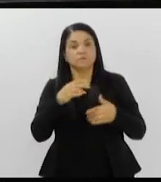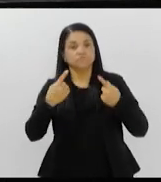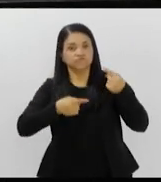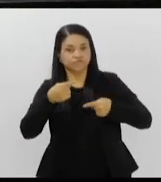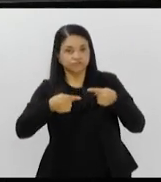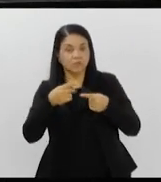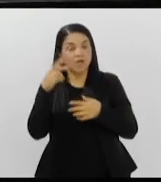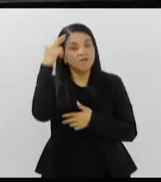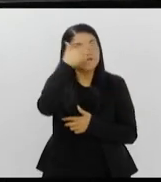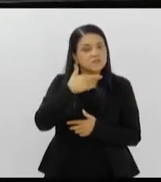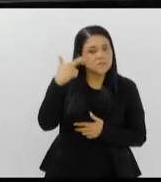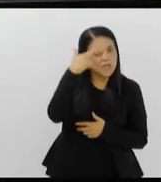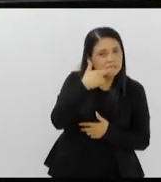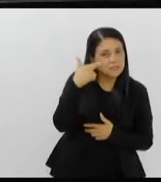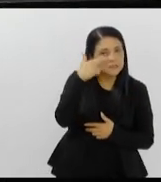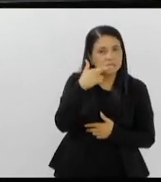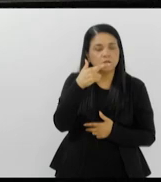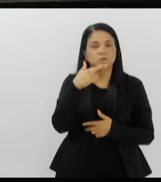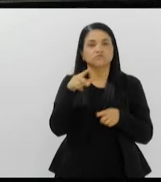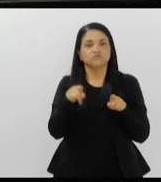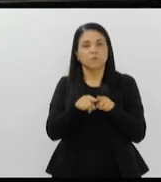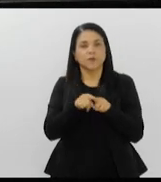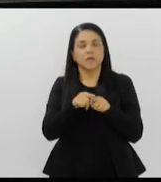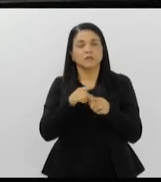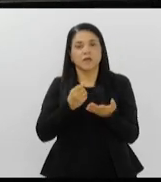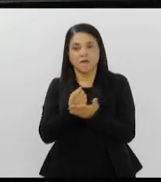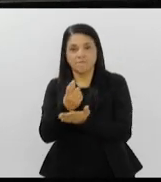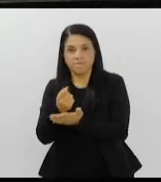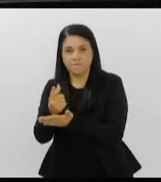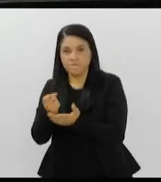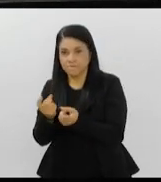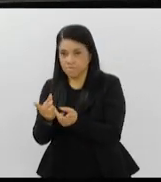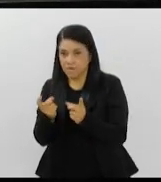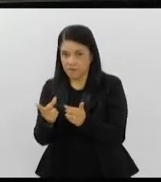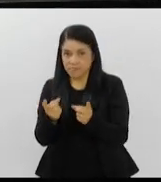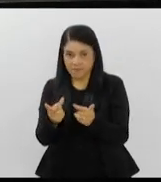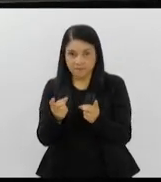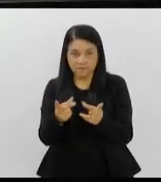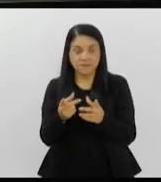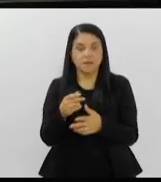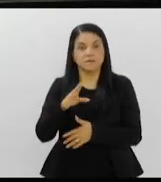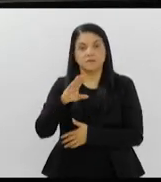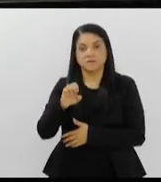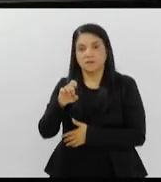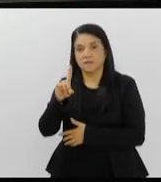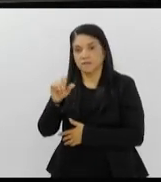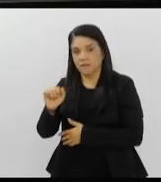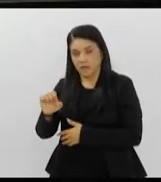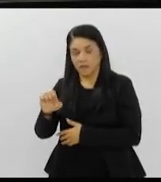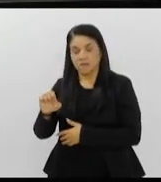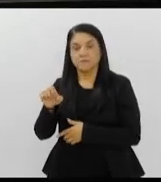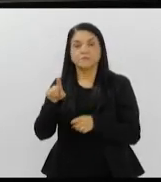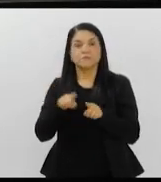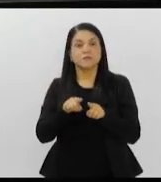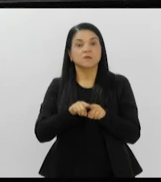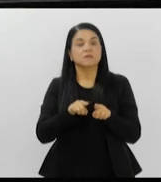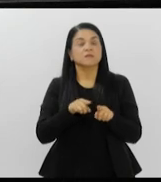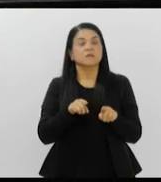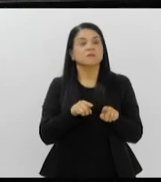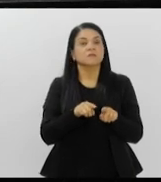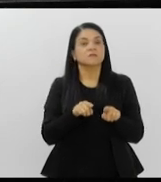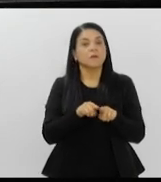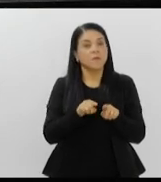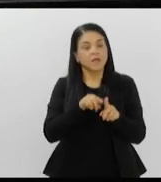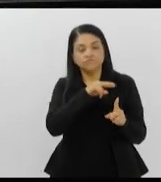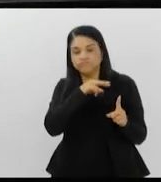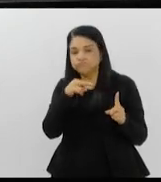da fiscalização da recente privatização da SEDAE, a nossa empresa pública de abastecimento, seja do